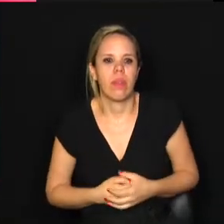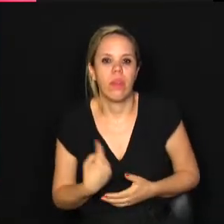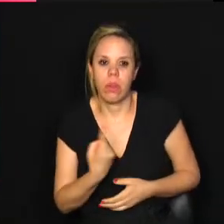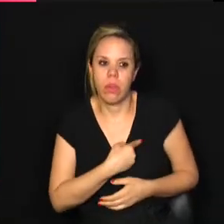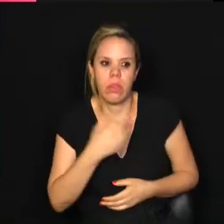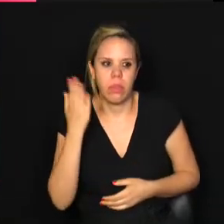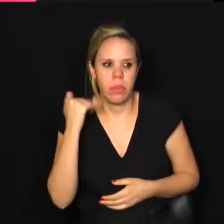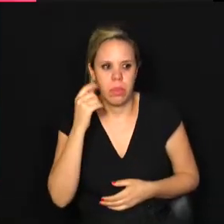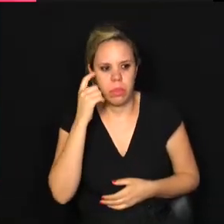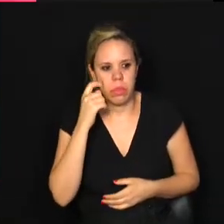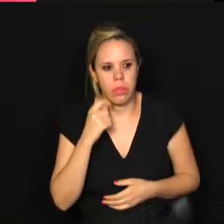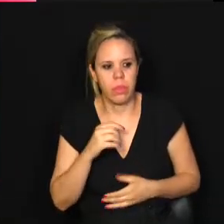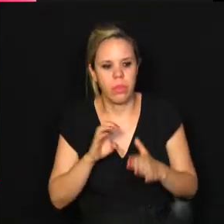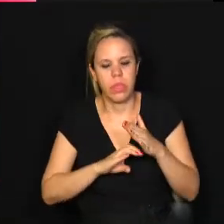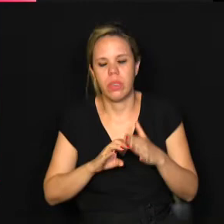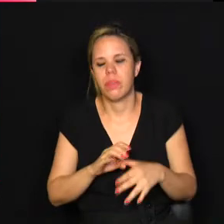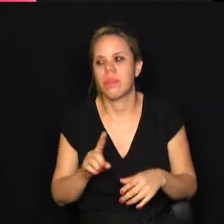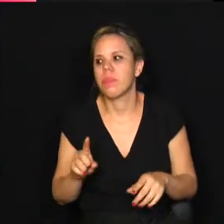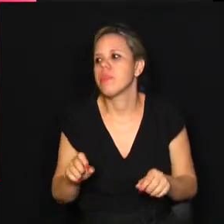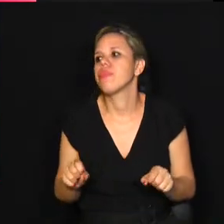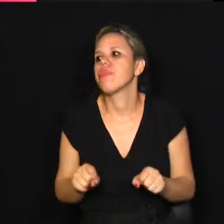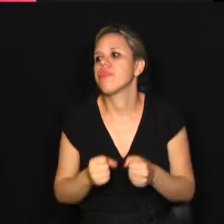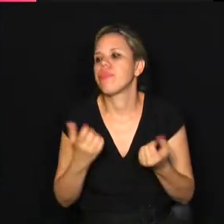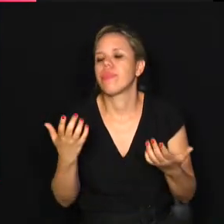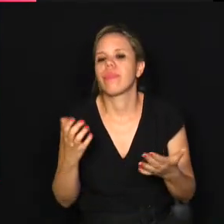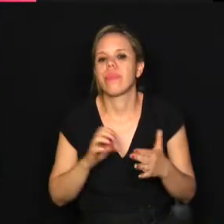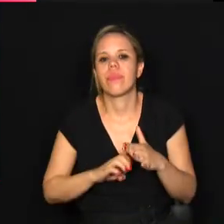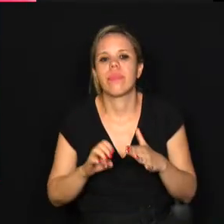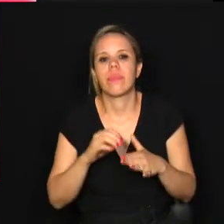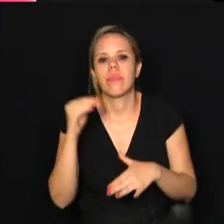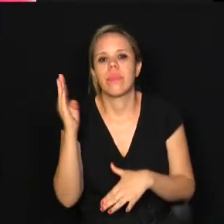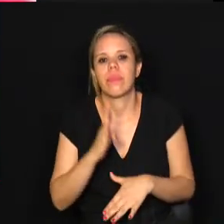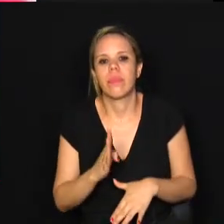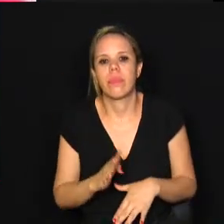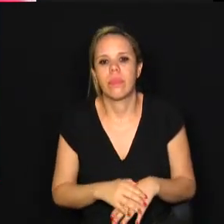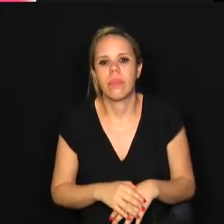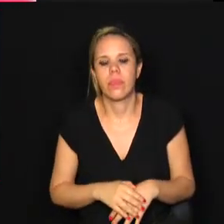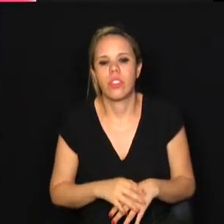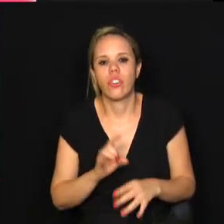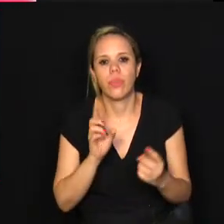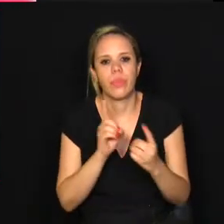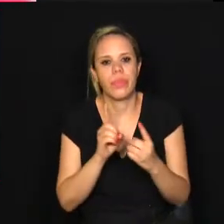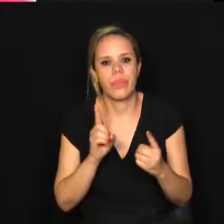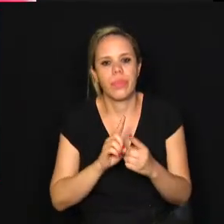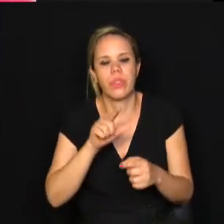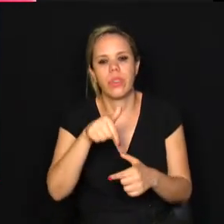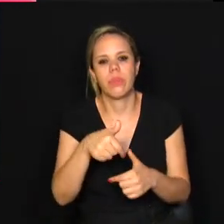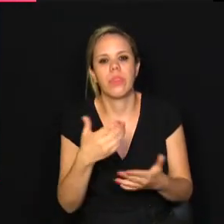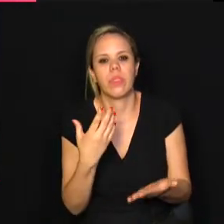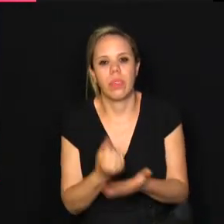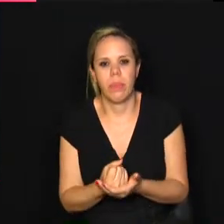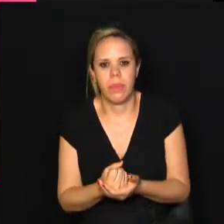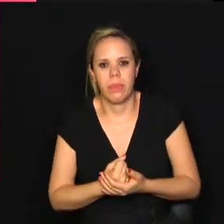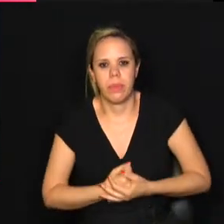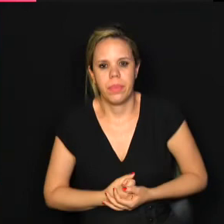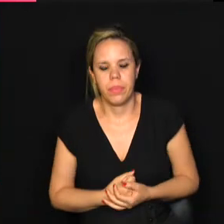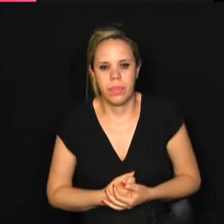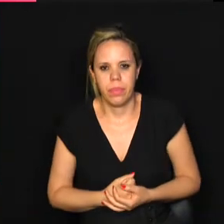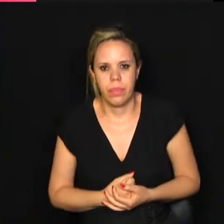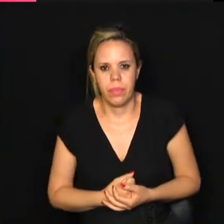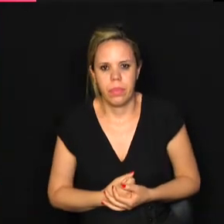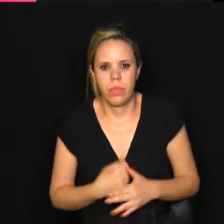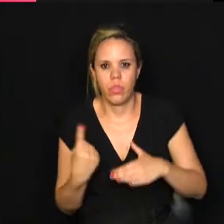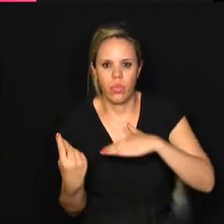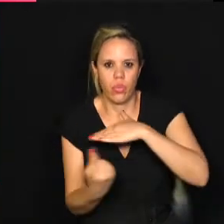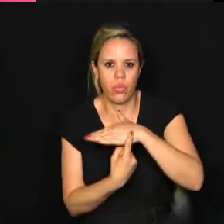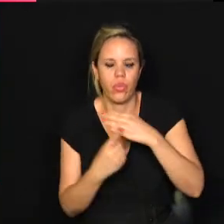a empresa não vai quebrar, até porque o Correio é a única empresa do Brasil que só presta o serviço depois que recebe. Quando o cliente vai